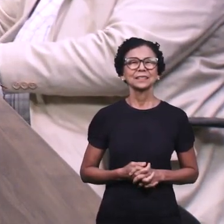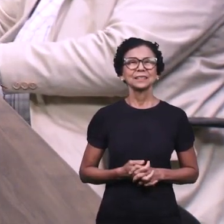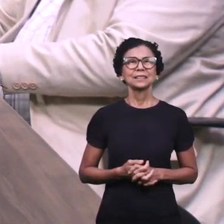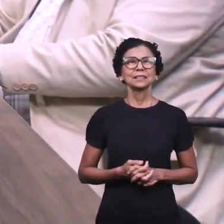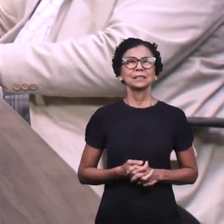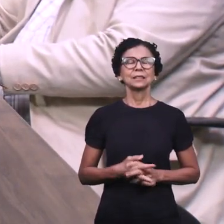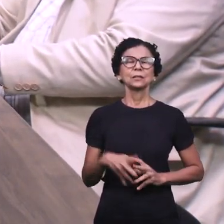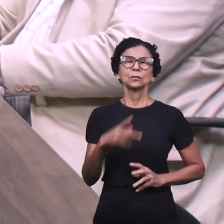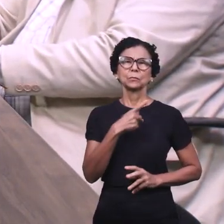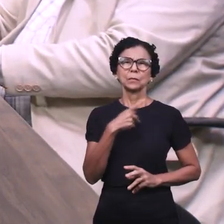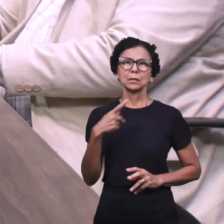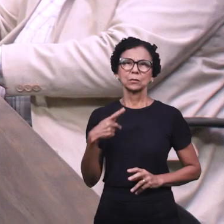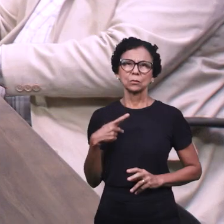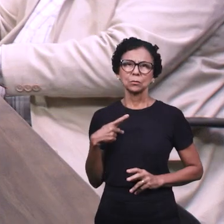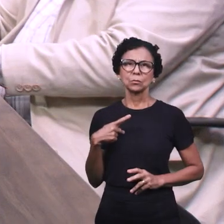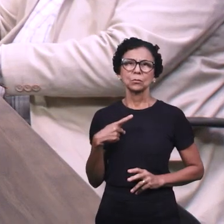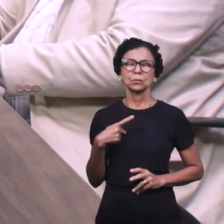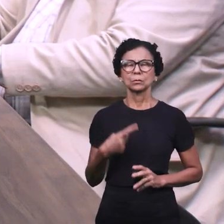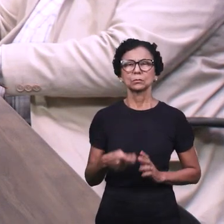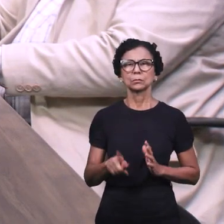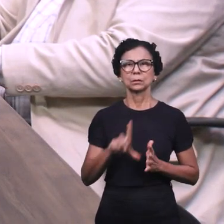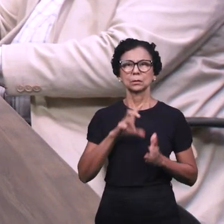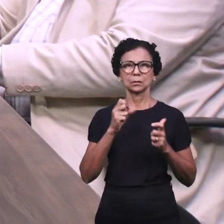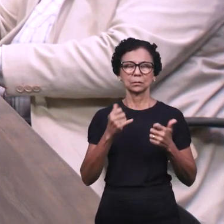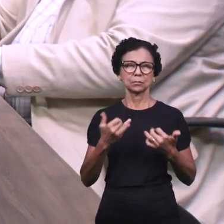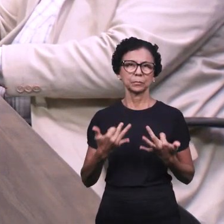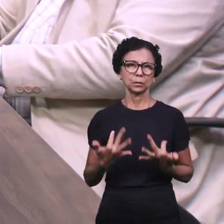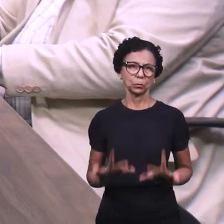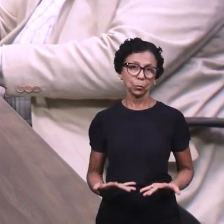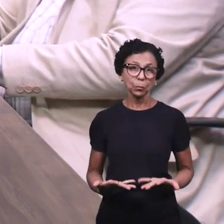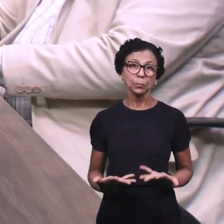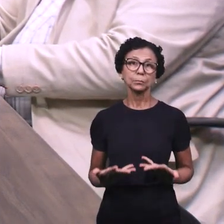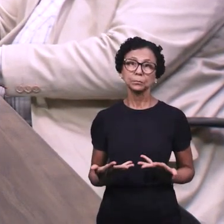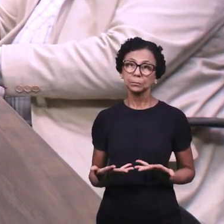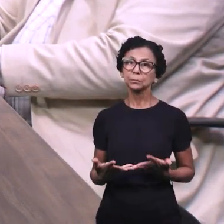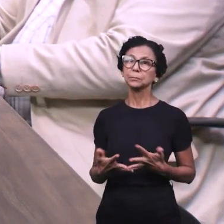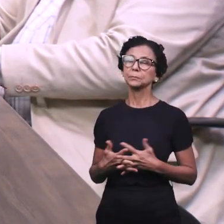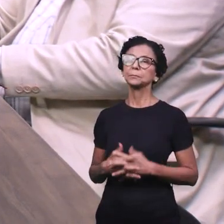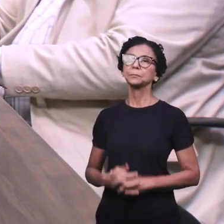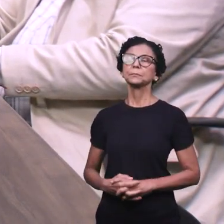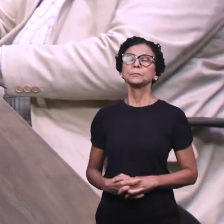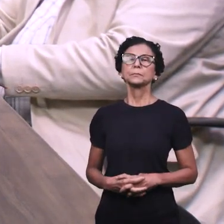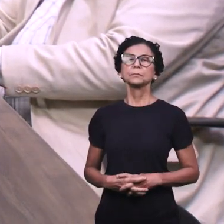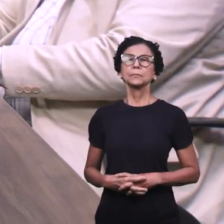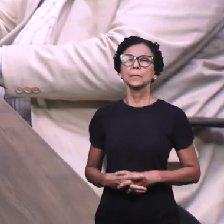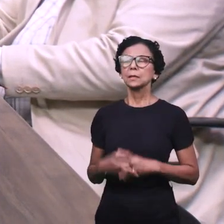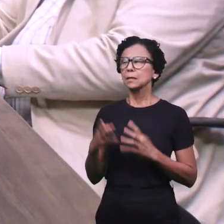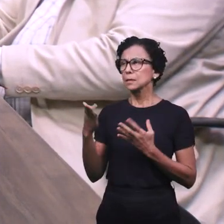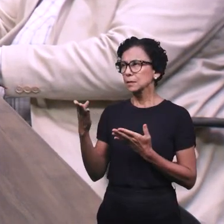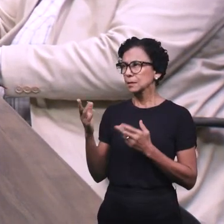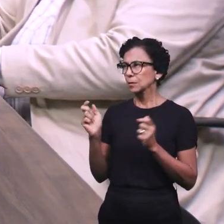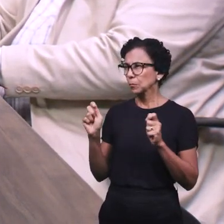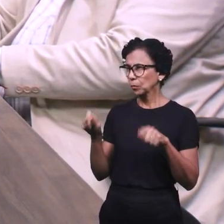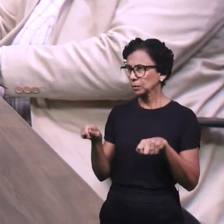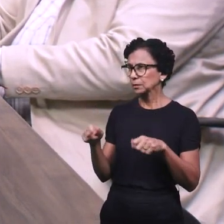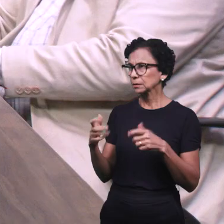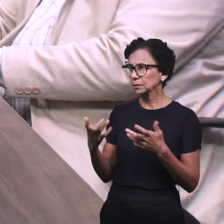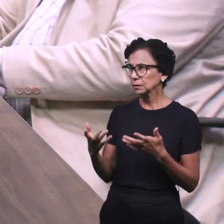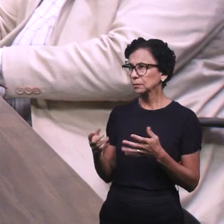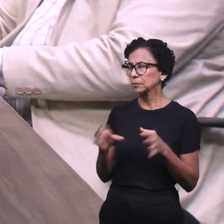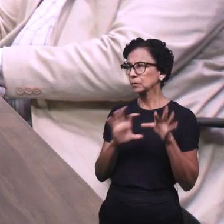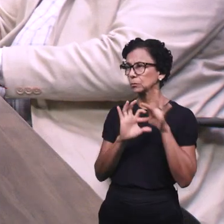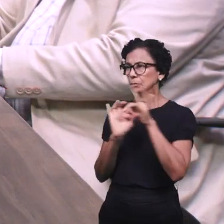que o pastor já trouxe aqui de forma inicial, de uma forma bastante elucidativa, mas que o senhor pudesse também fazer